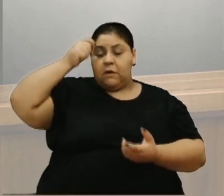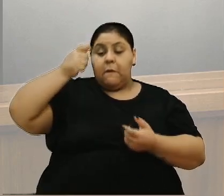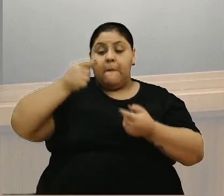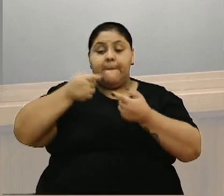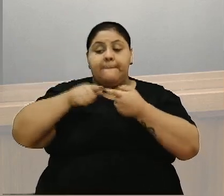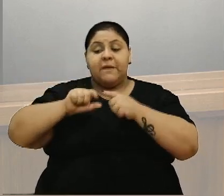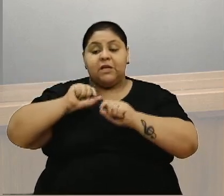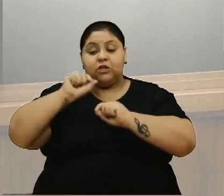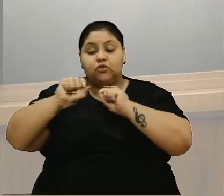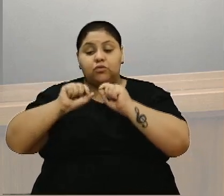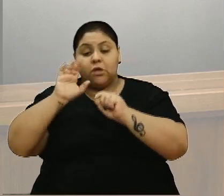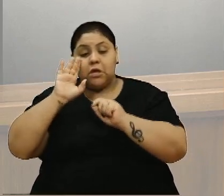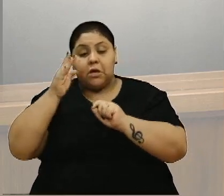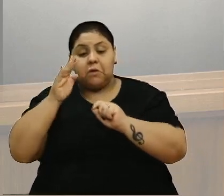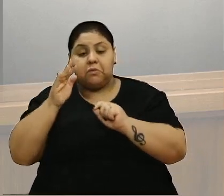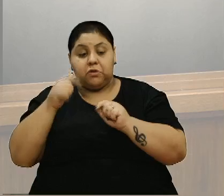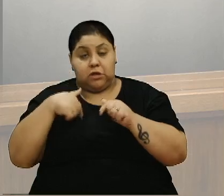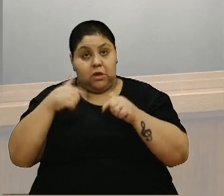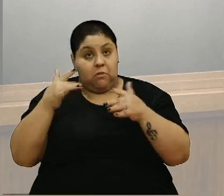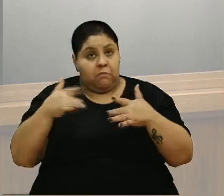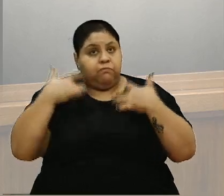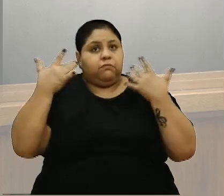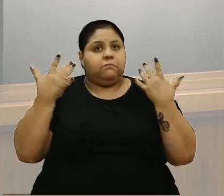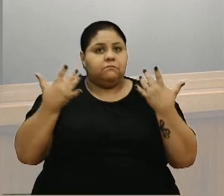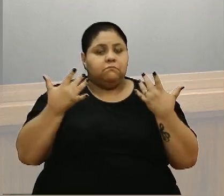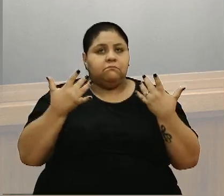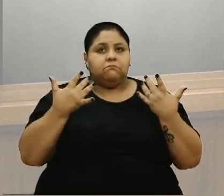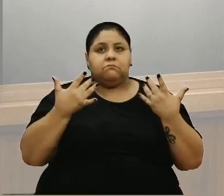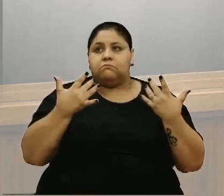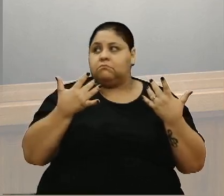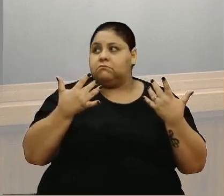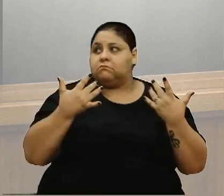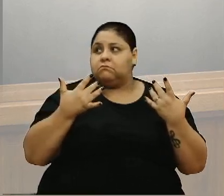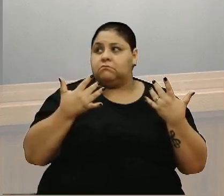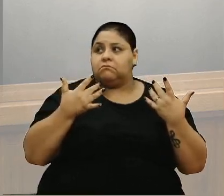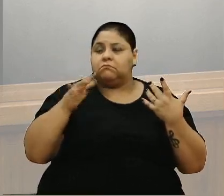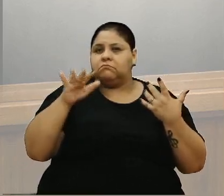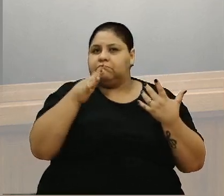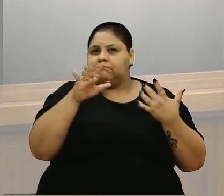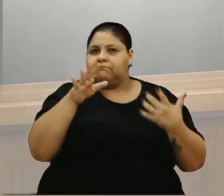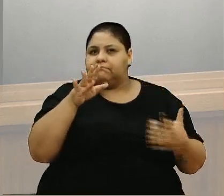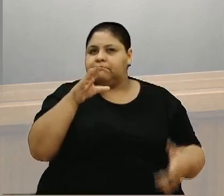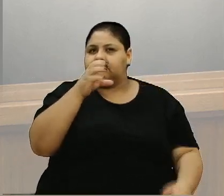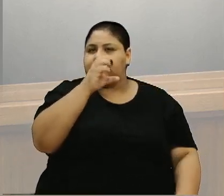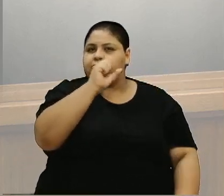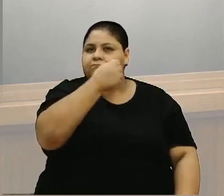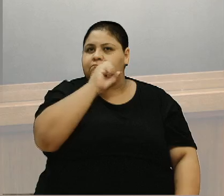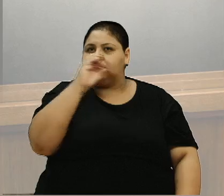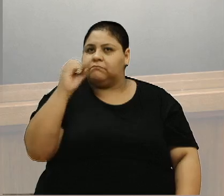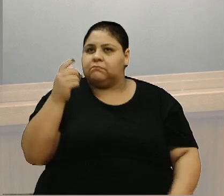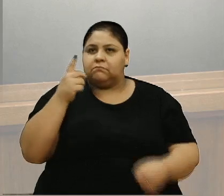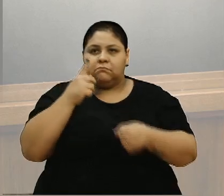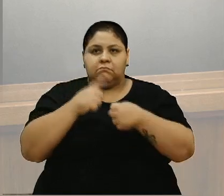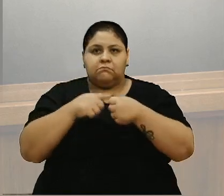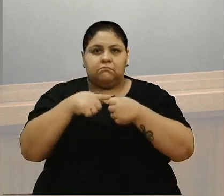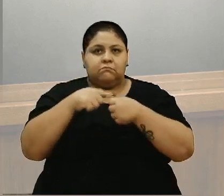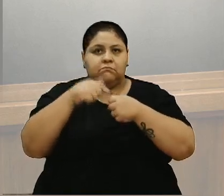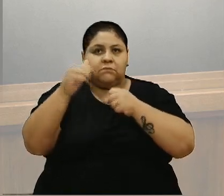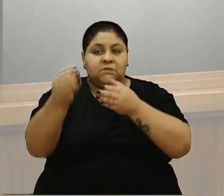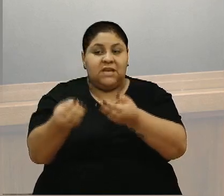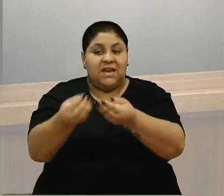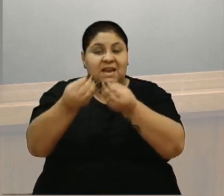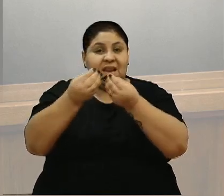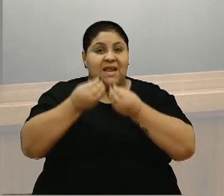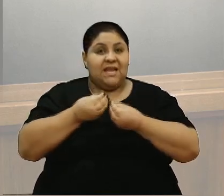nos ocasionou surpresa é que cerca de 80 cidades já receberam o auxílio,